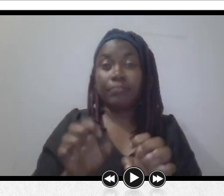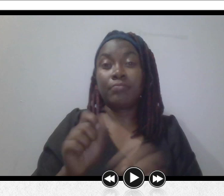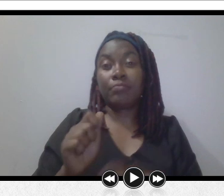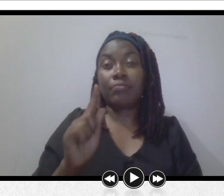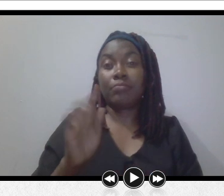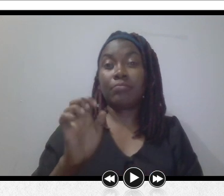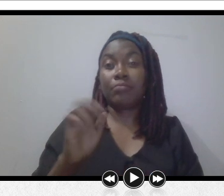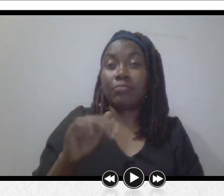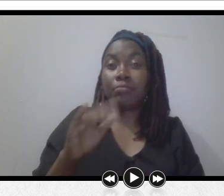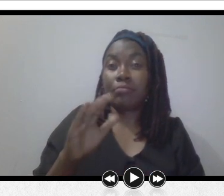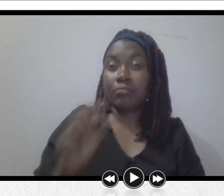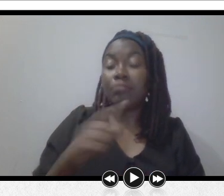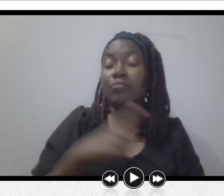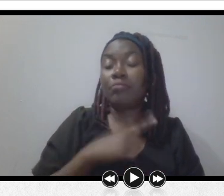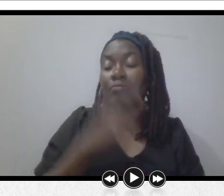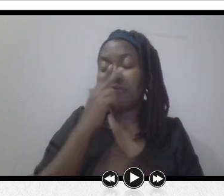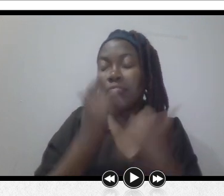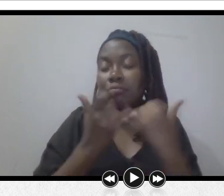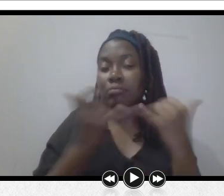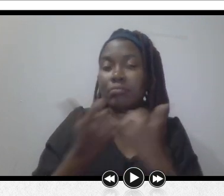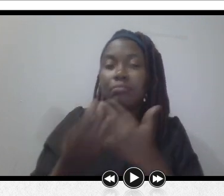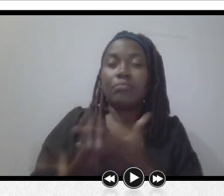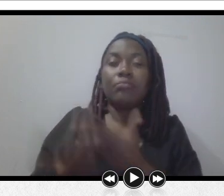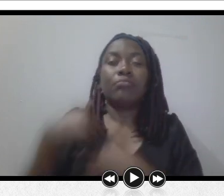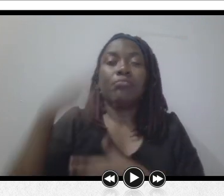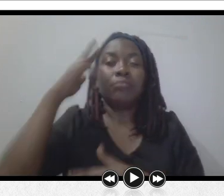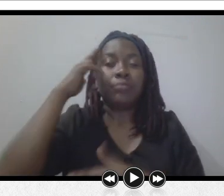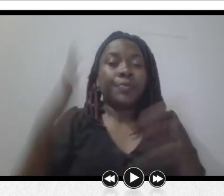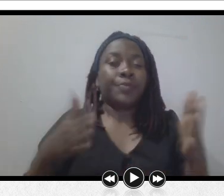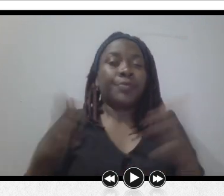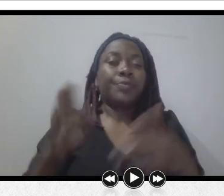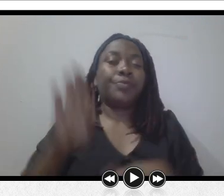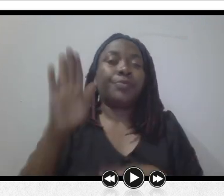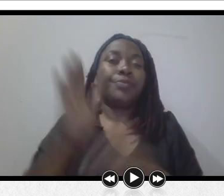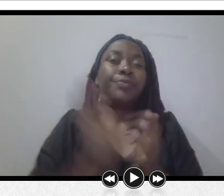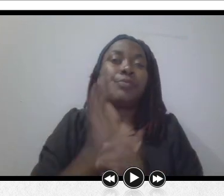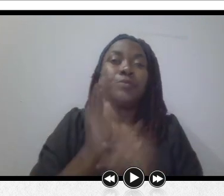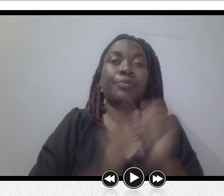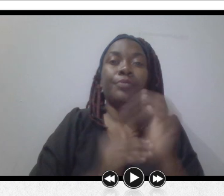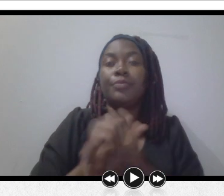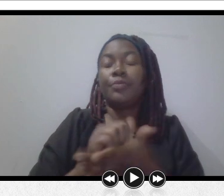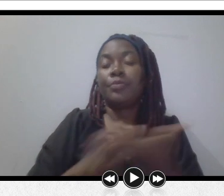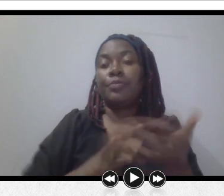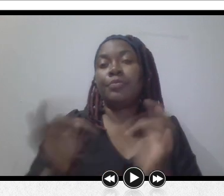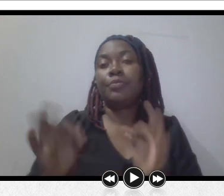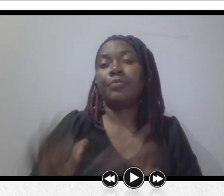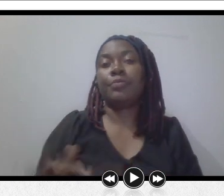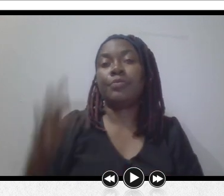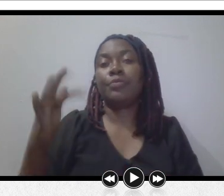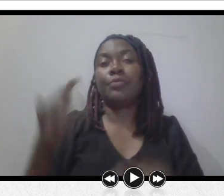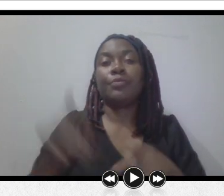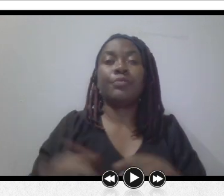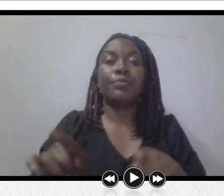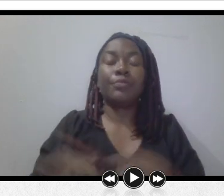têm um patamar bastante parecido, com duração de mandato, com equipes técnicas, com atividades a serem desenvolvidas e até